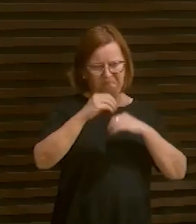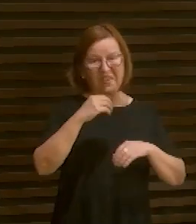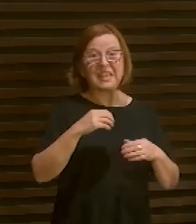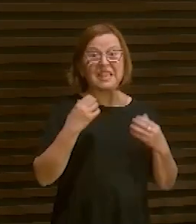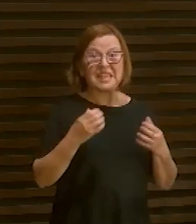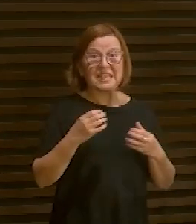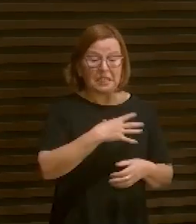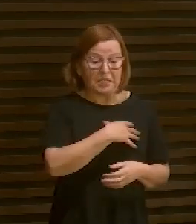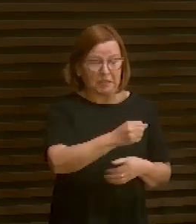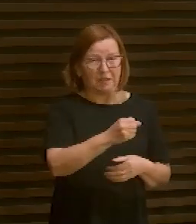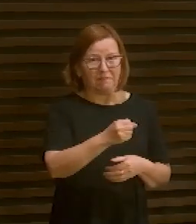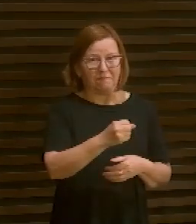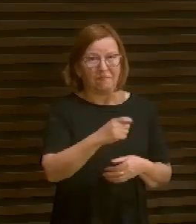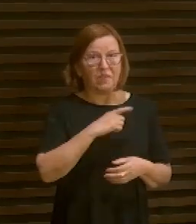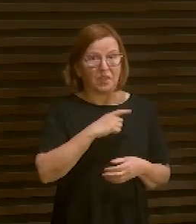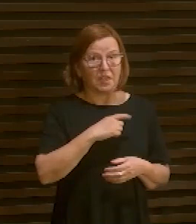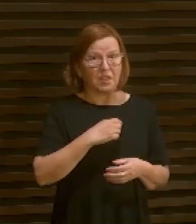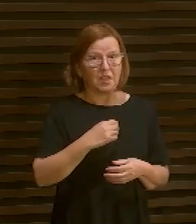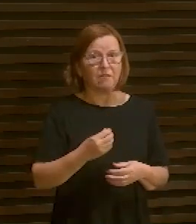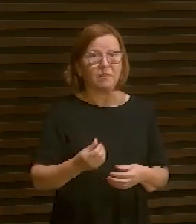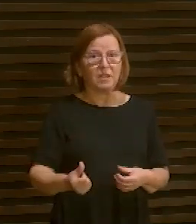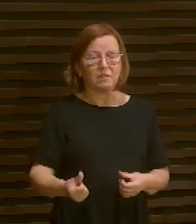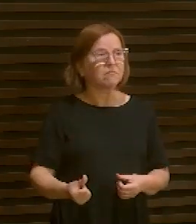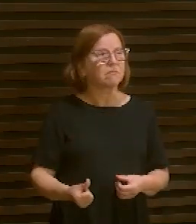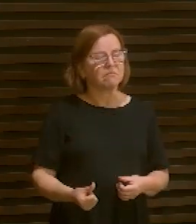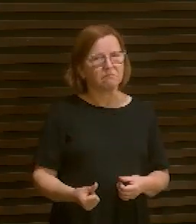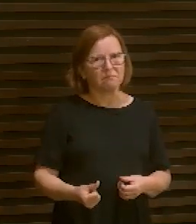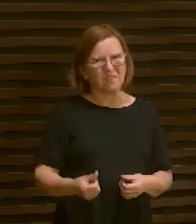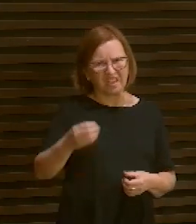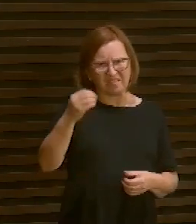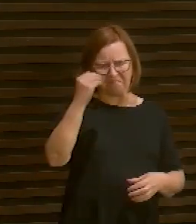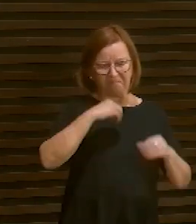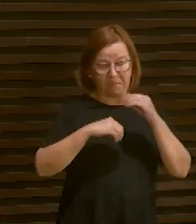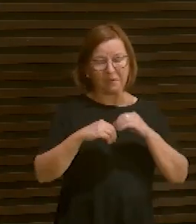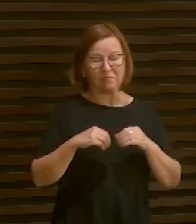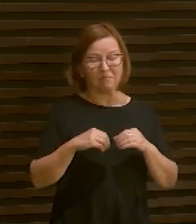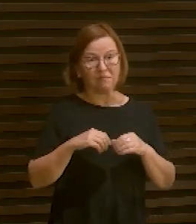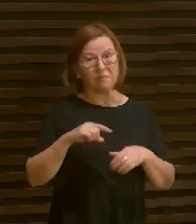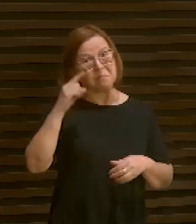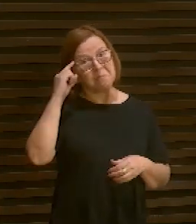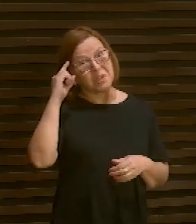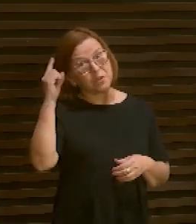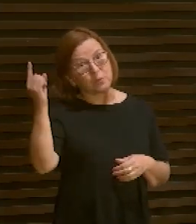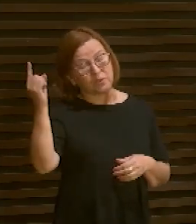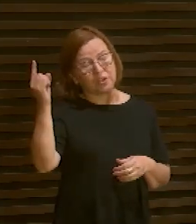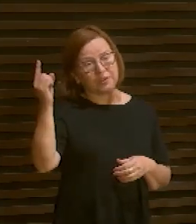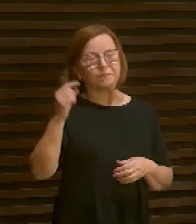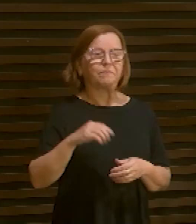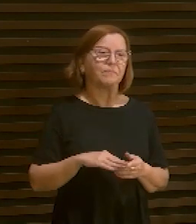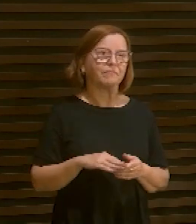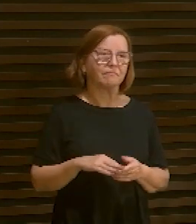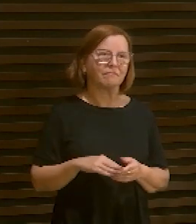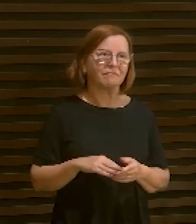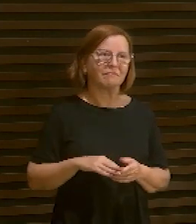Ele teve uma grande depressão. E um dia, por alguma razão que a razão não explica, porque ele diz que a razão tem